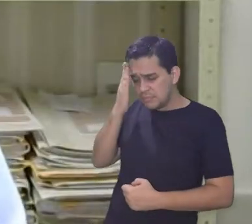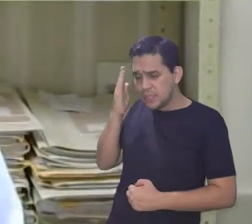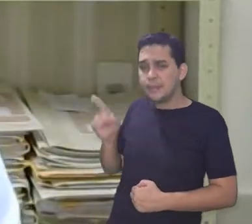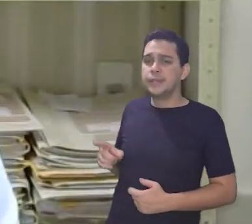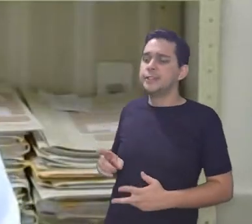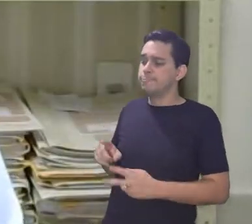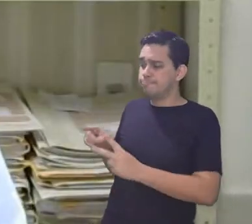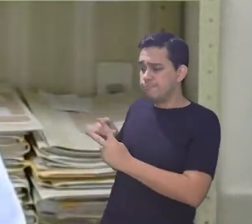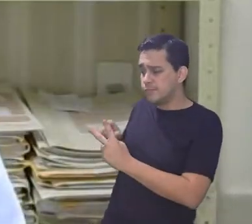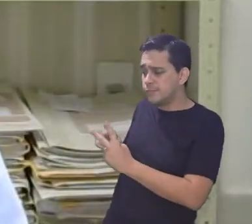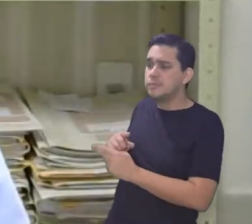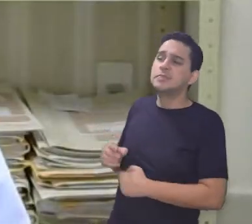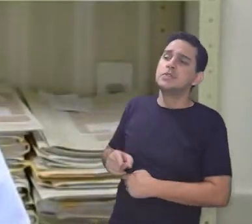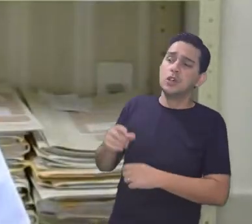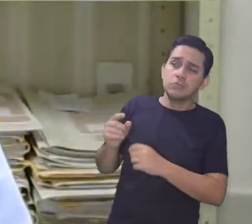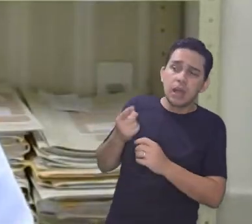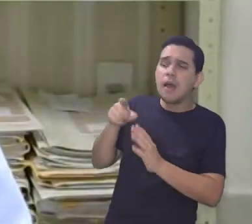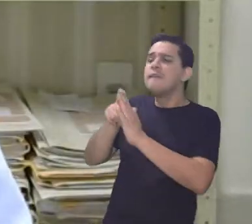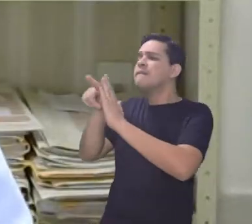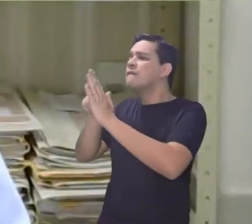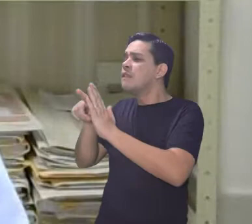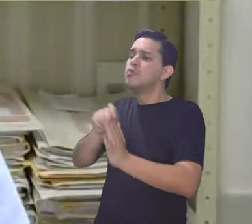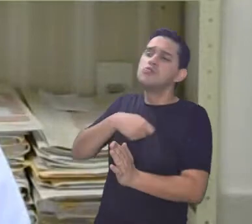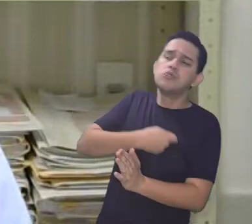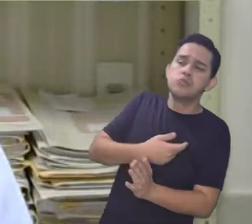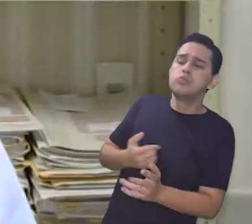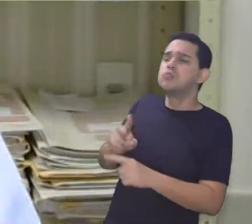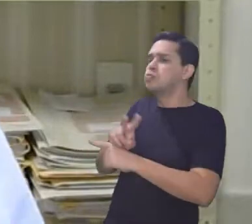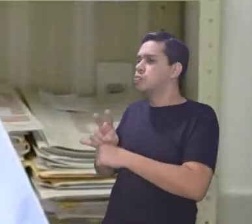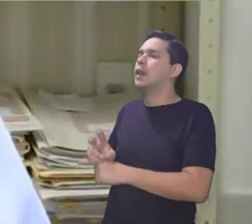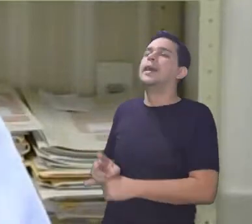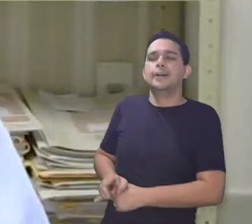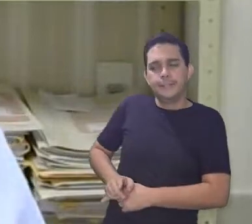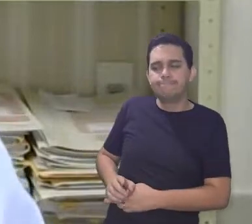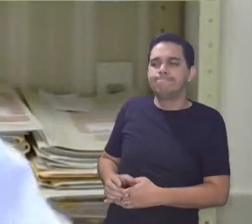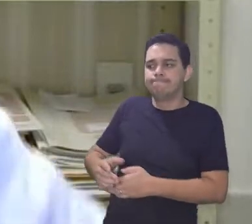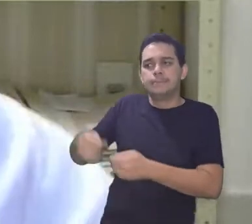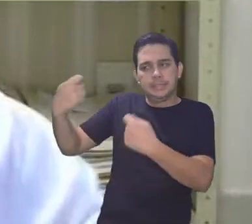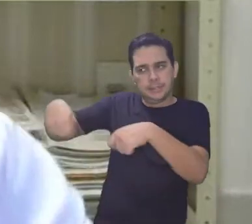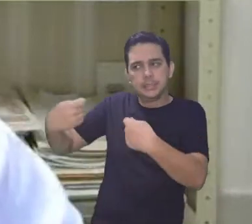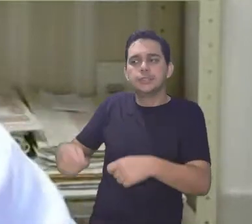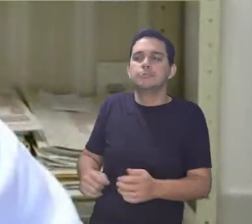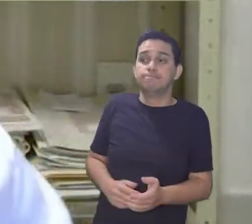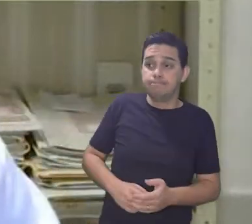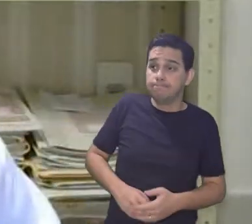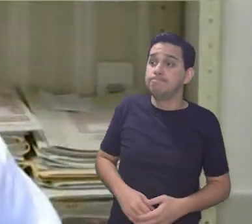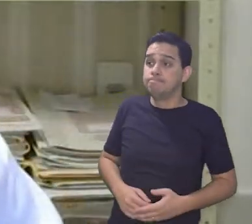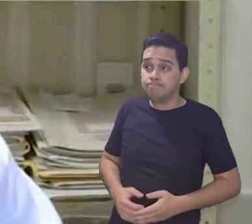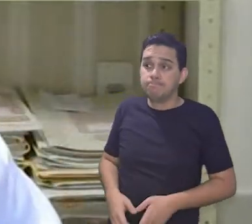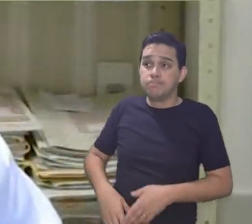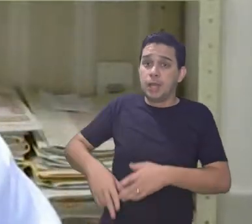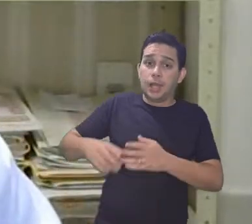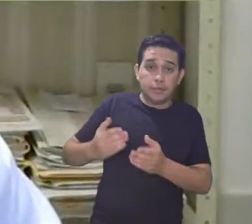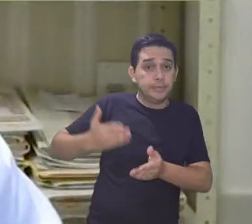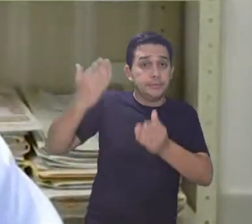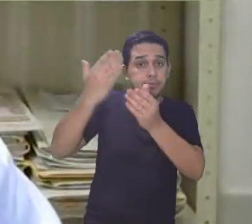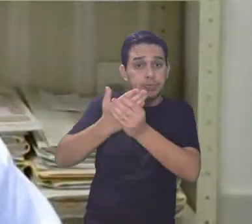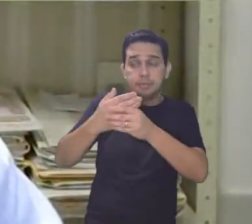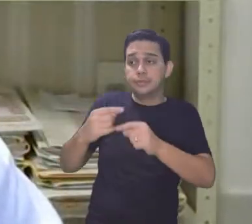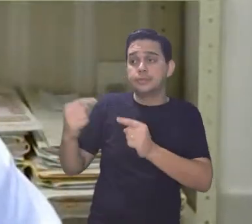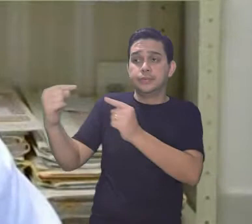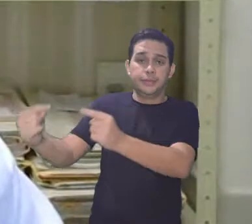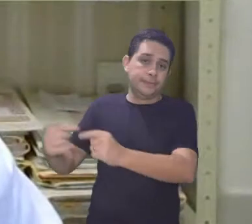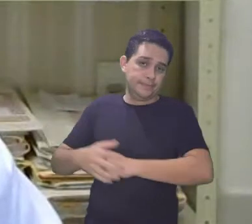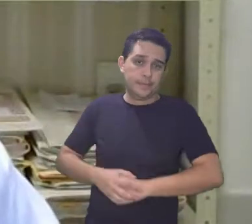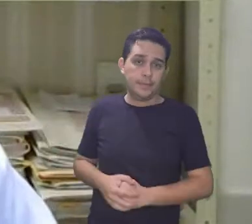essa prerrogativa de atuar e com esse dever de implementar a legislação, ela também dá ao Ministério